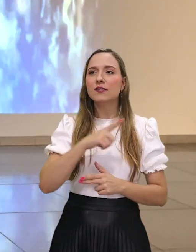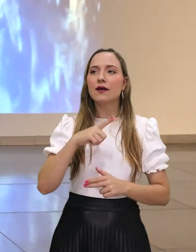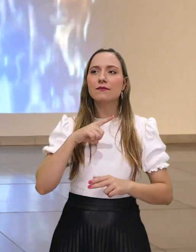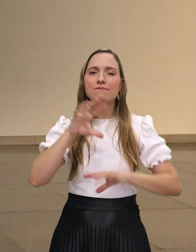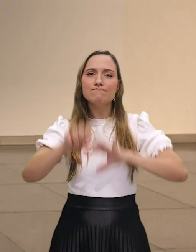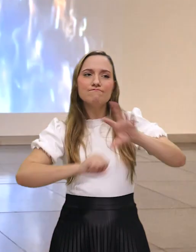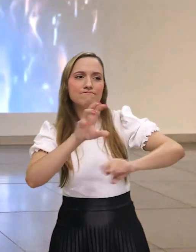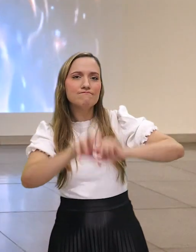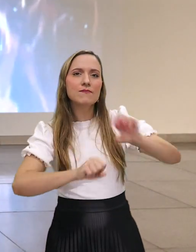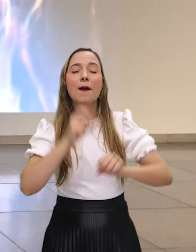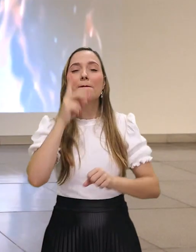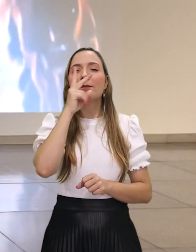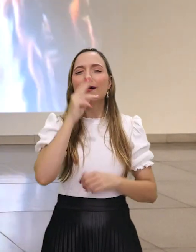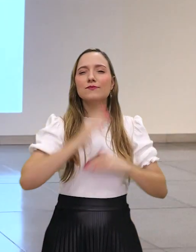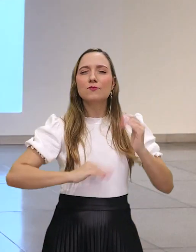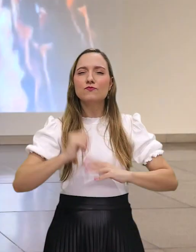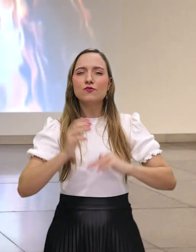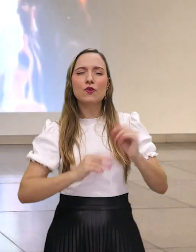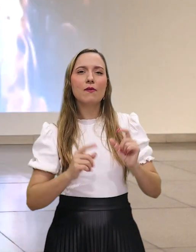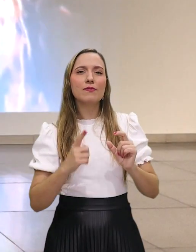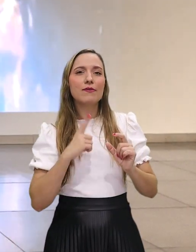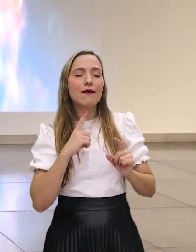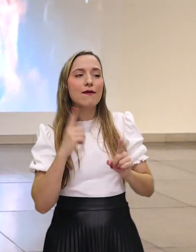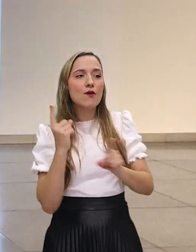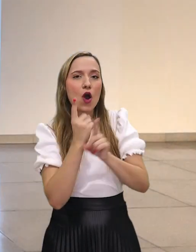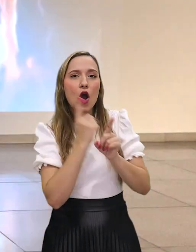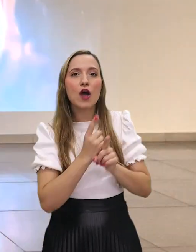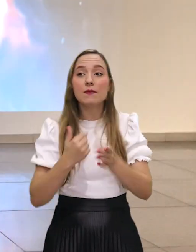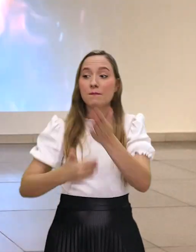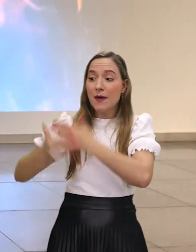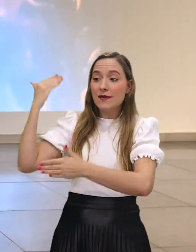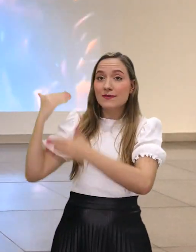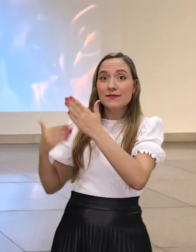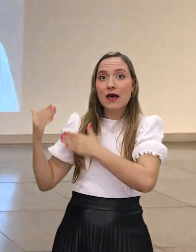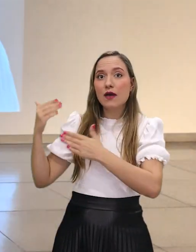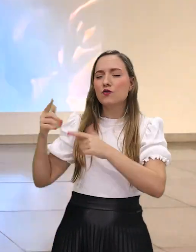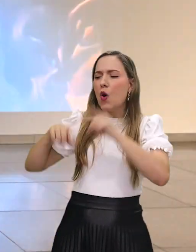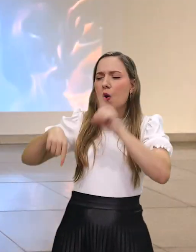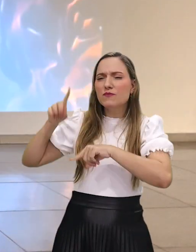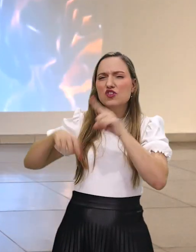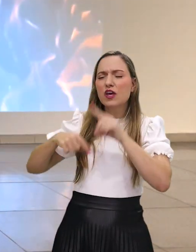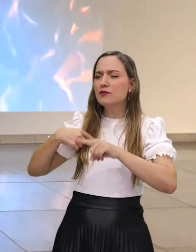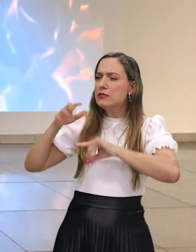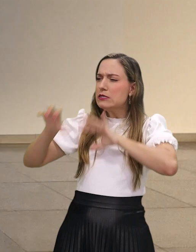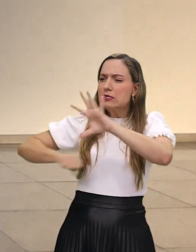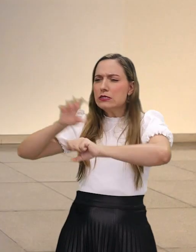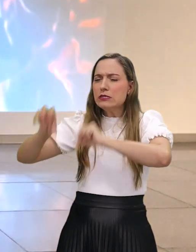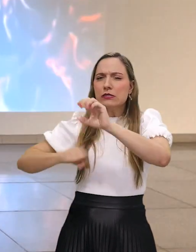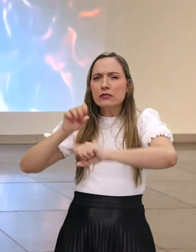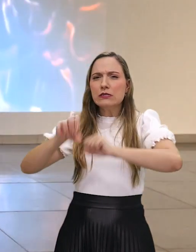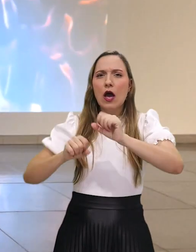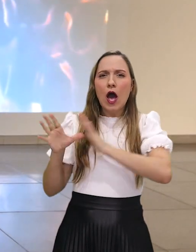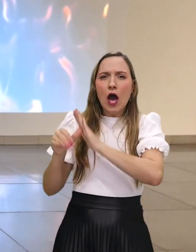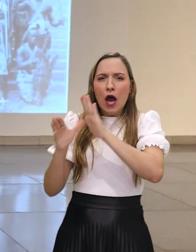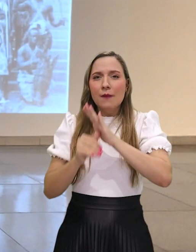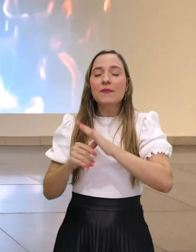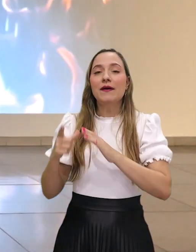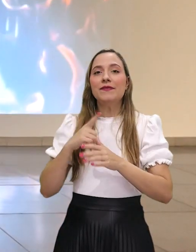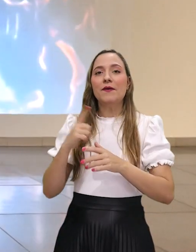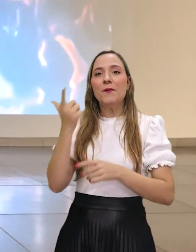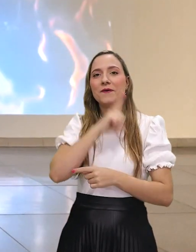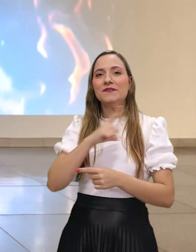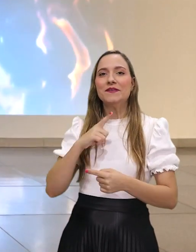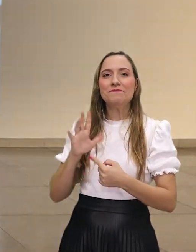coletaria objetos desse passado para trazer para o presente. Então, na hora de pensar o vídeo, eu fui atrás